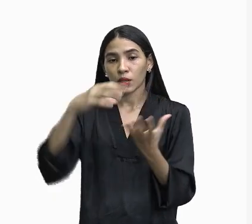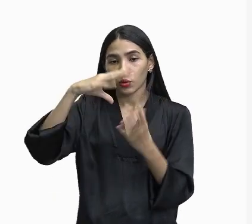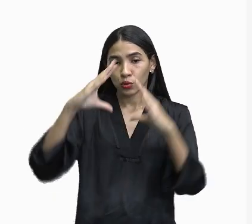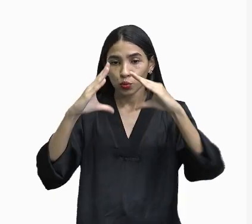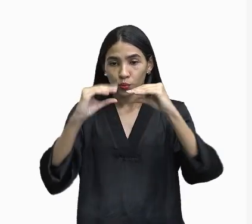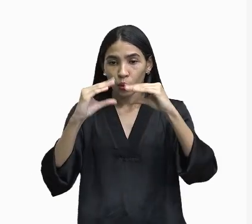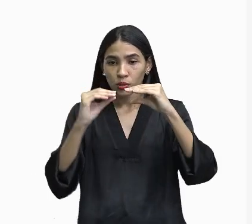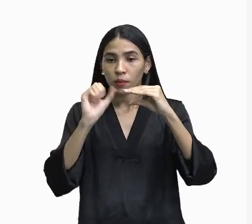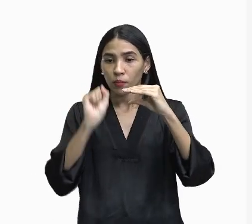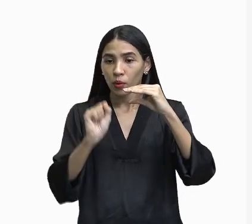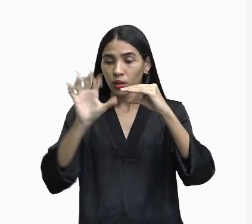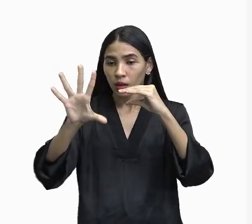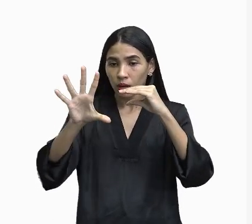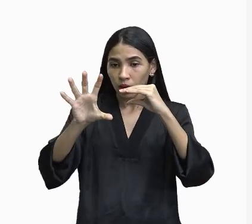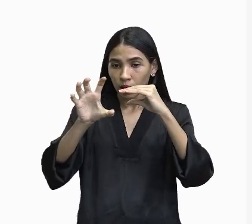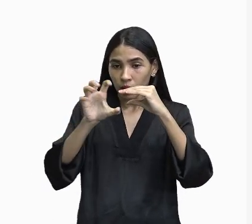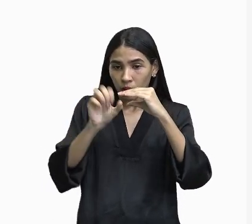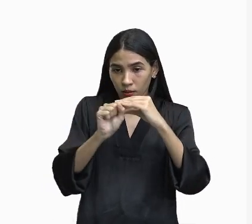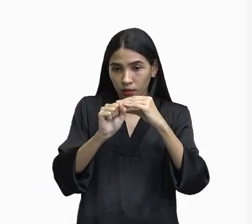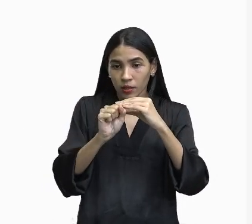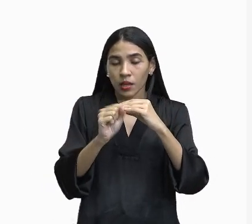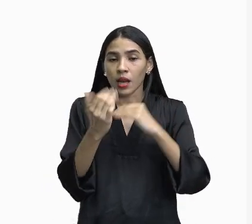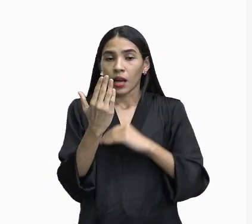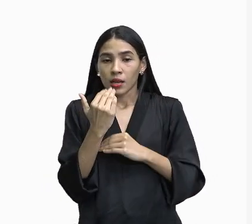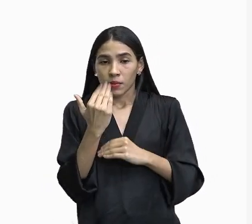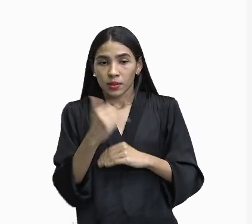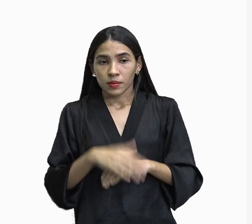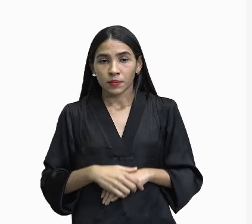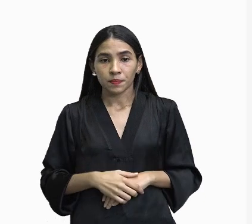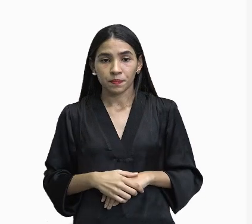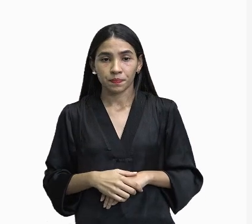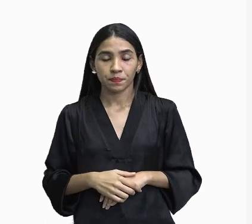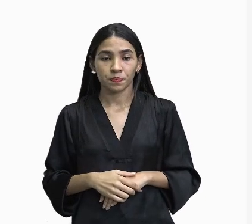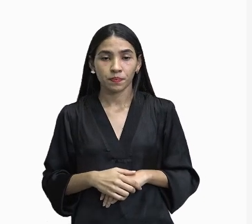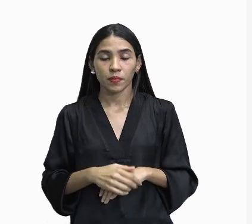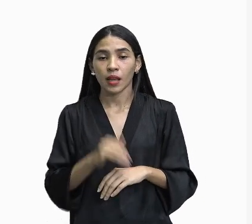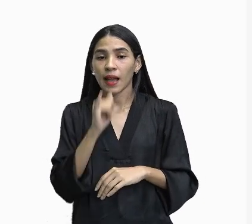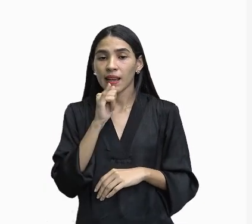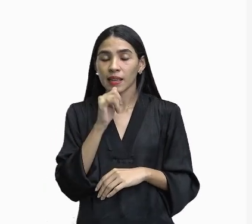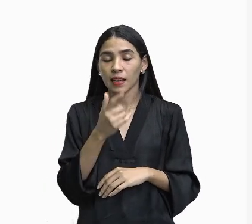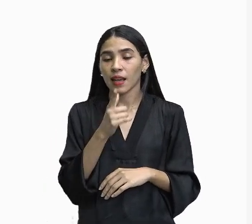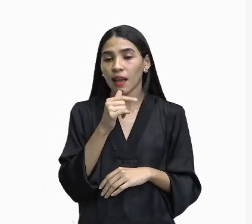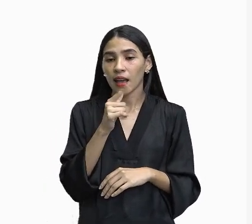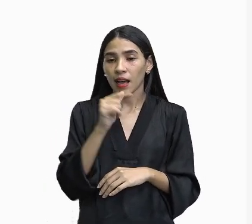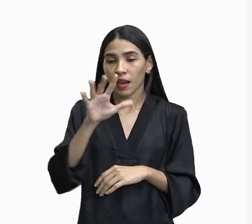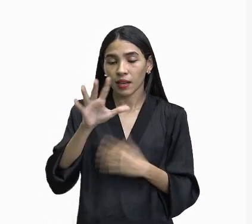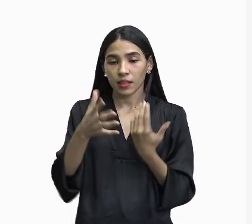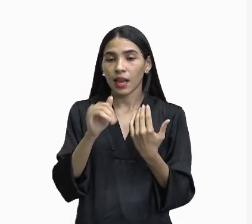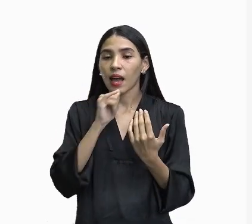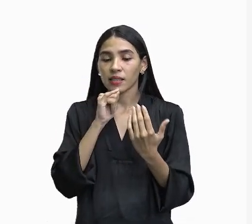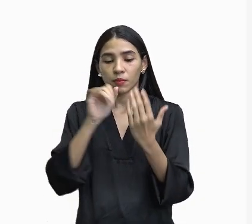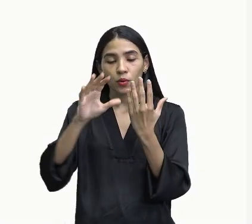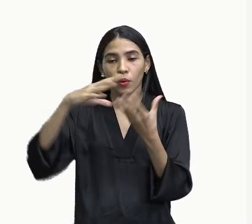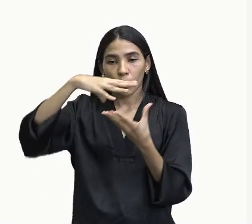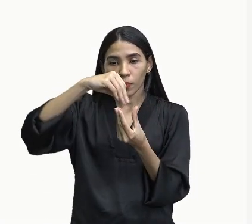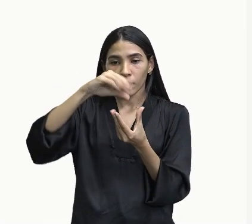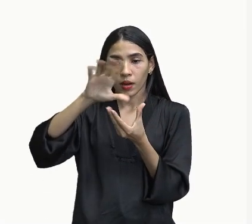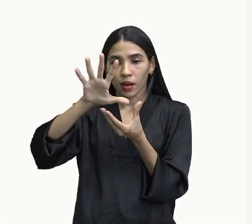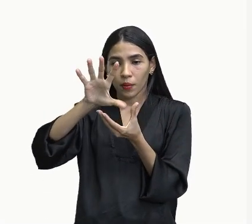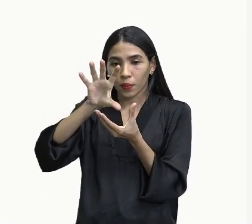como a gente viu aí o mecanismo deles de alimentação, a água entra e depois sai pelo ósculo, entra